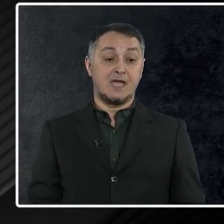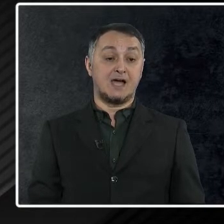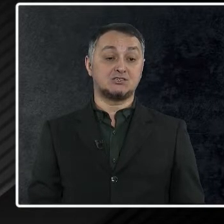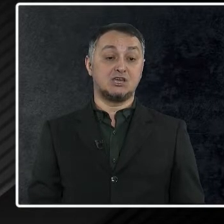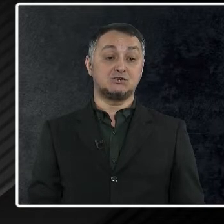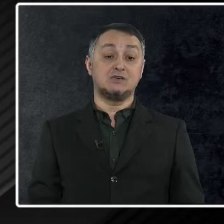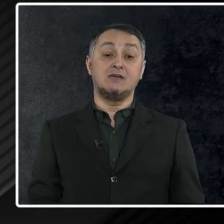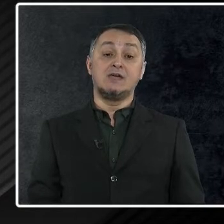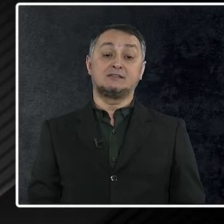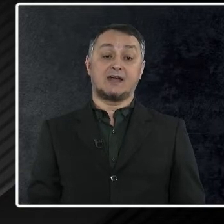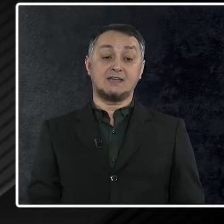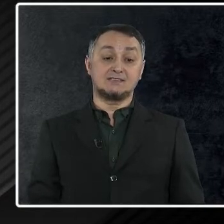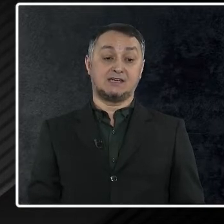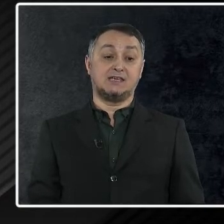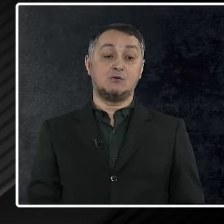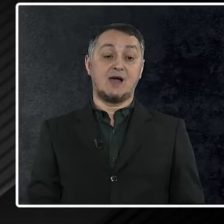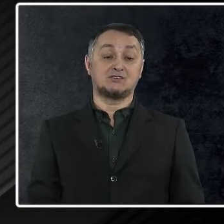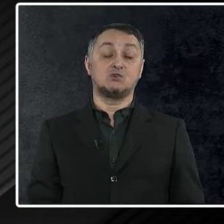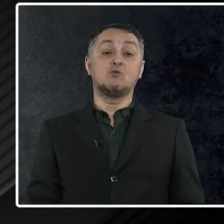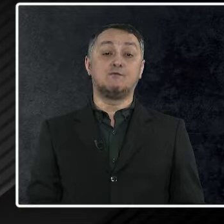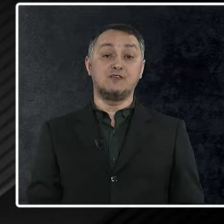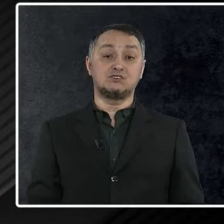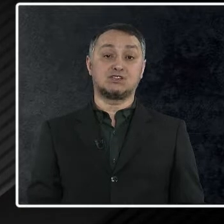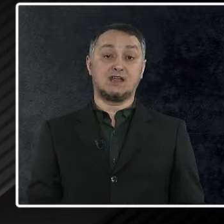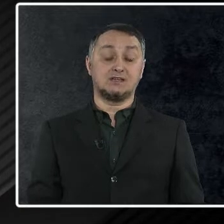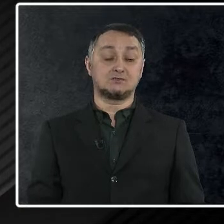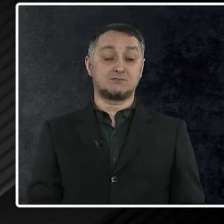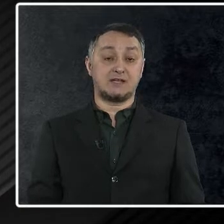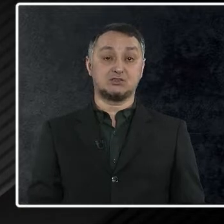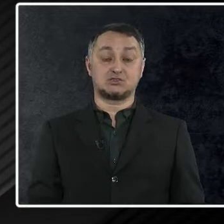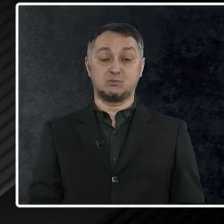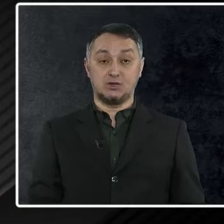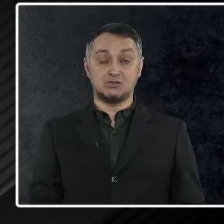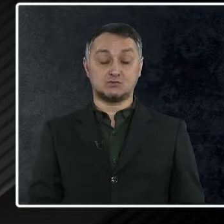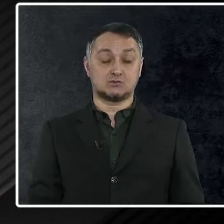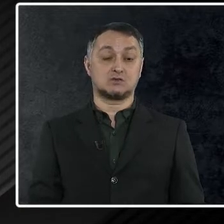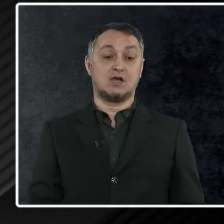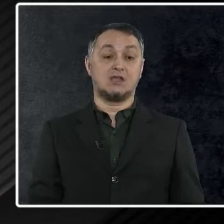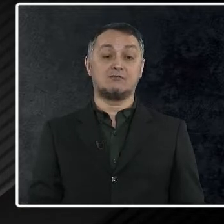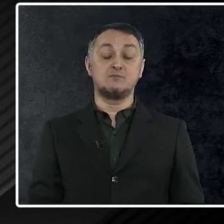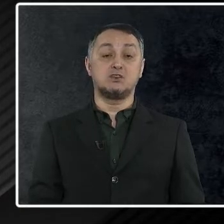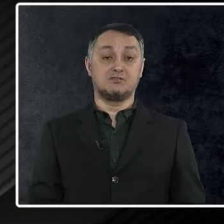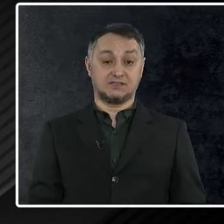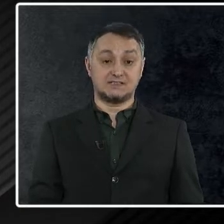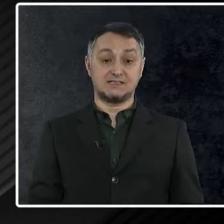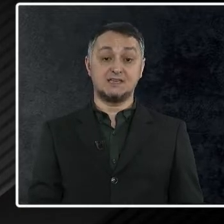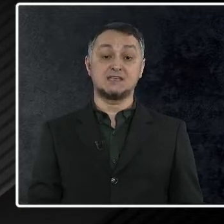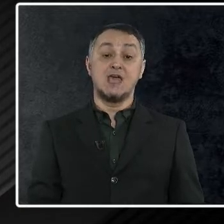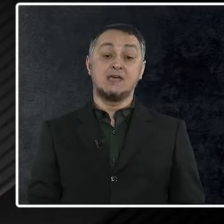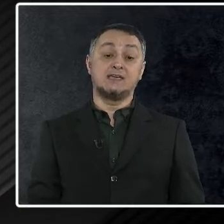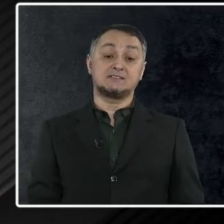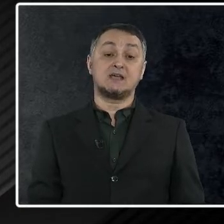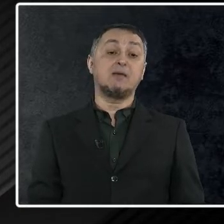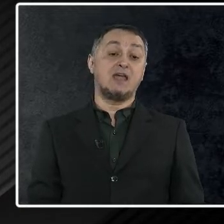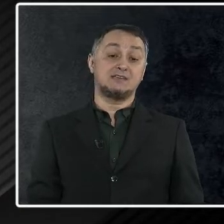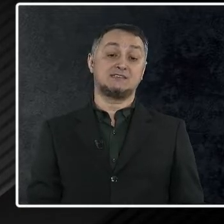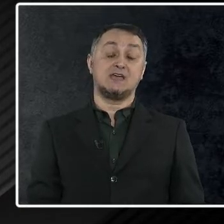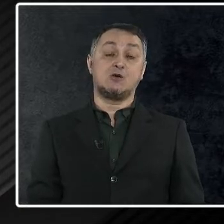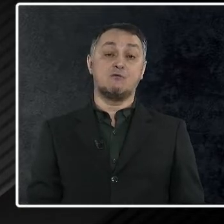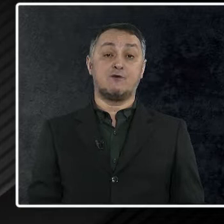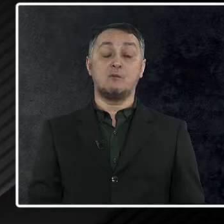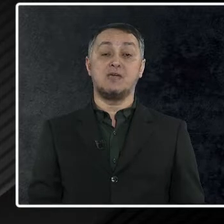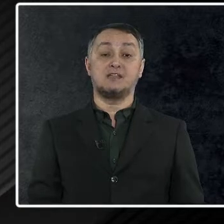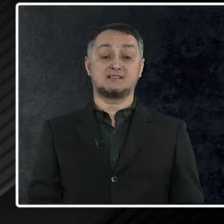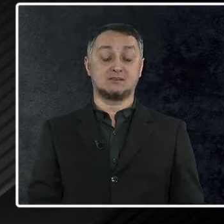lâmina, a gente traz aqui o artigo 20 da Lei dos Partidos Políticos, a 9.096, que estabelece